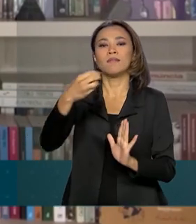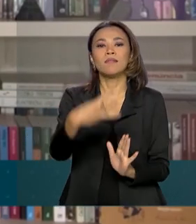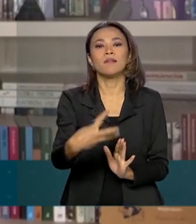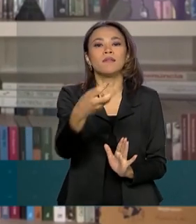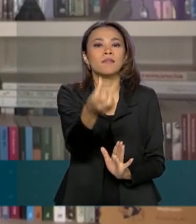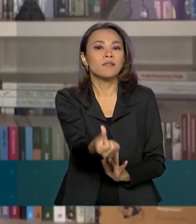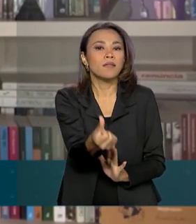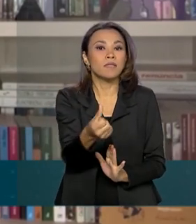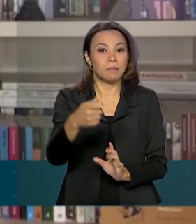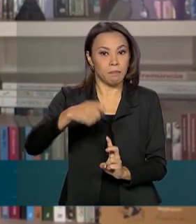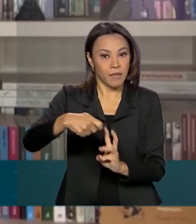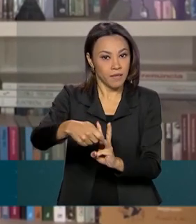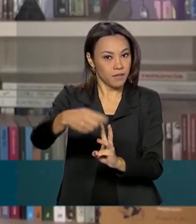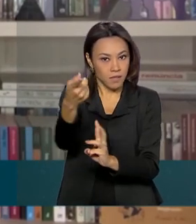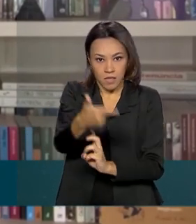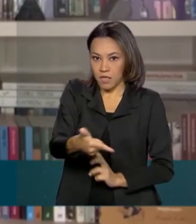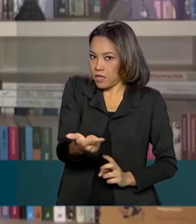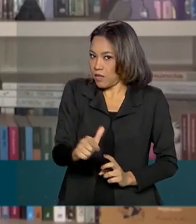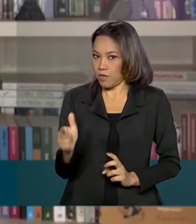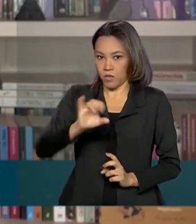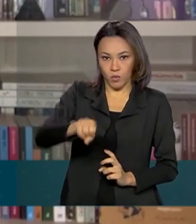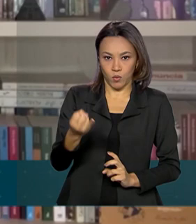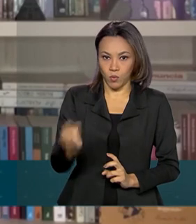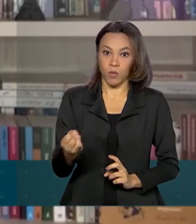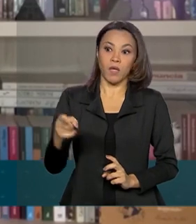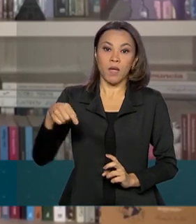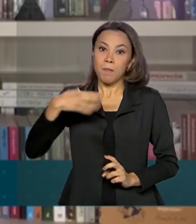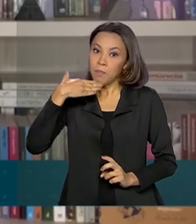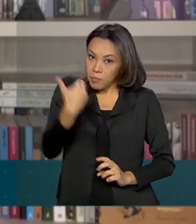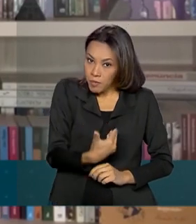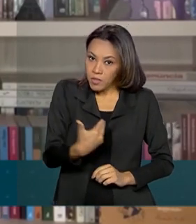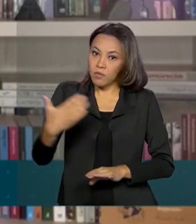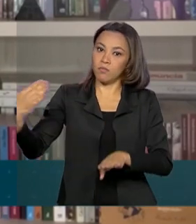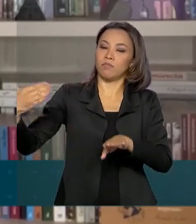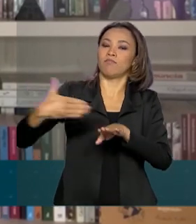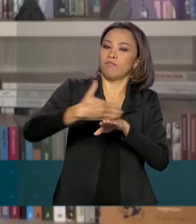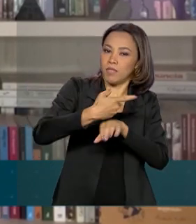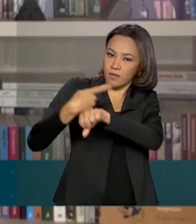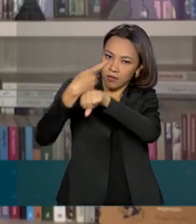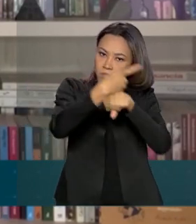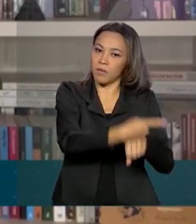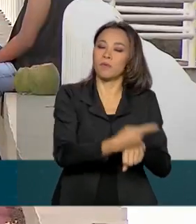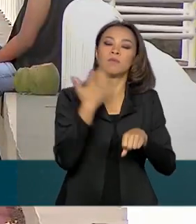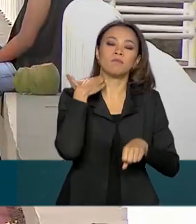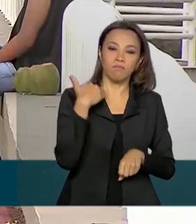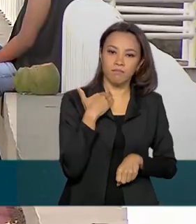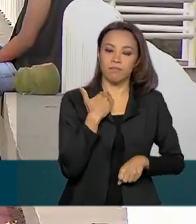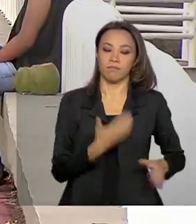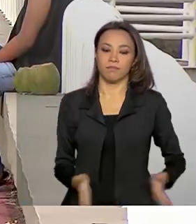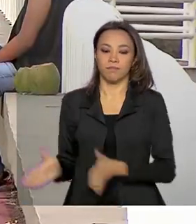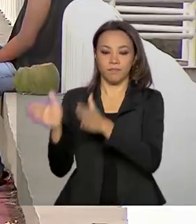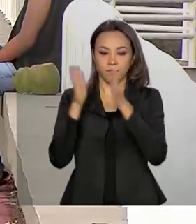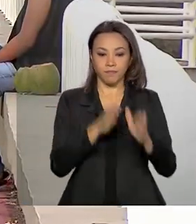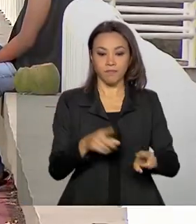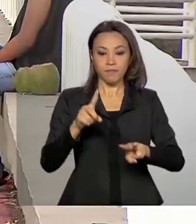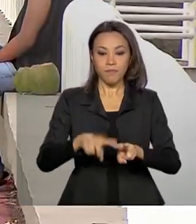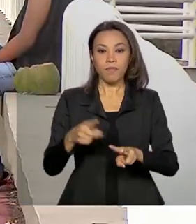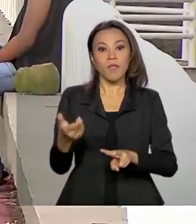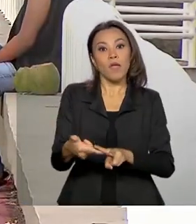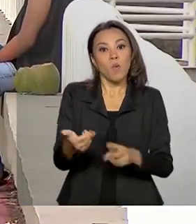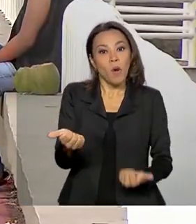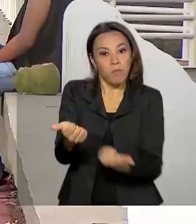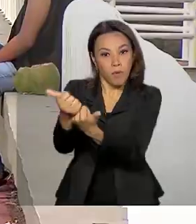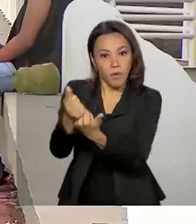meses, sem juros. Esse pedido deve ser feito diretamente na agência bancária. A antecipação dos benefícios